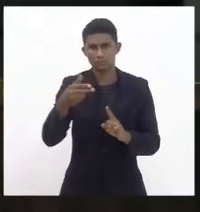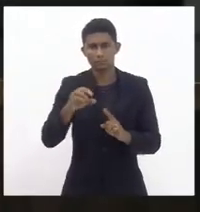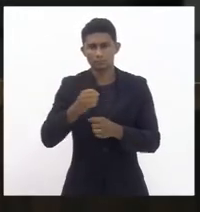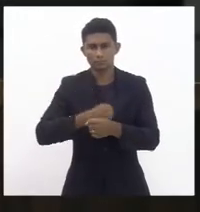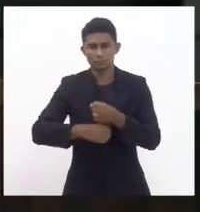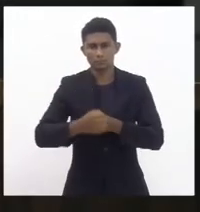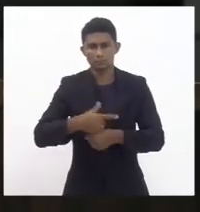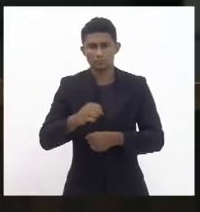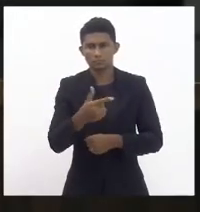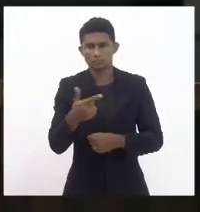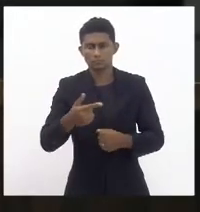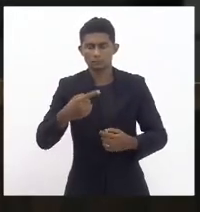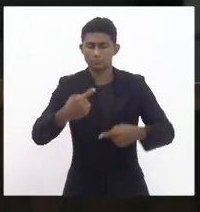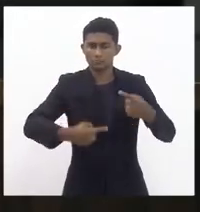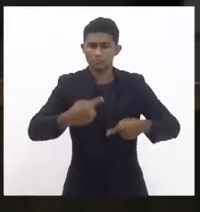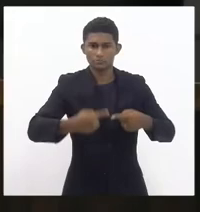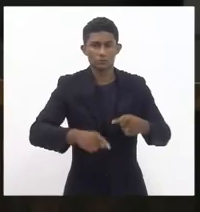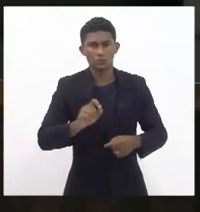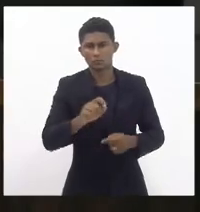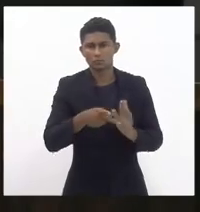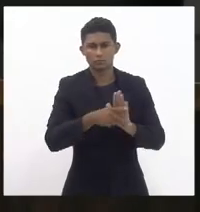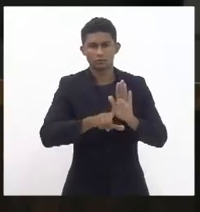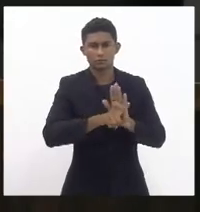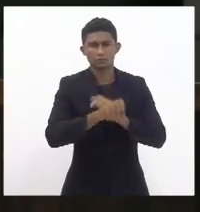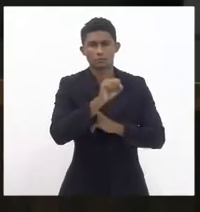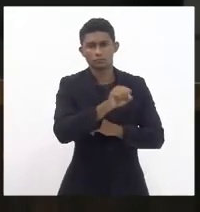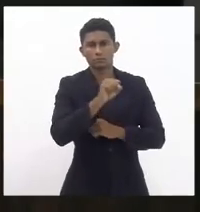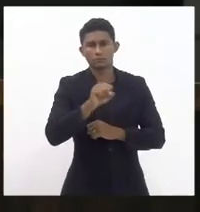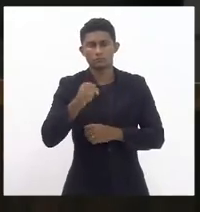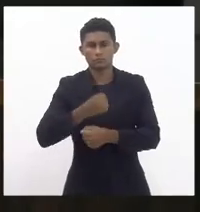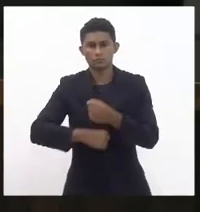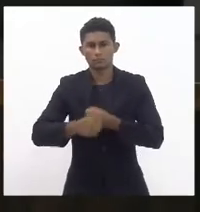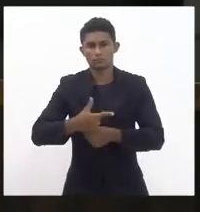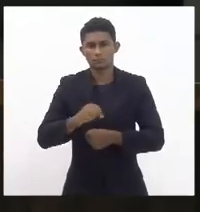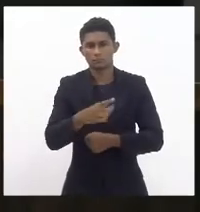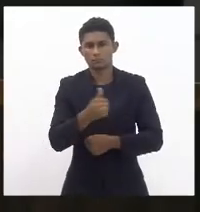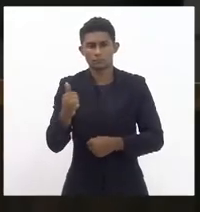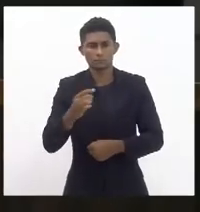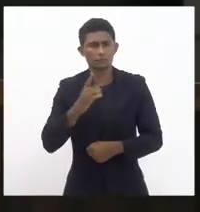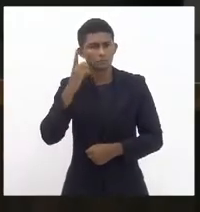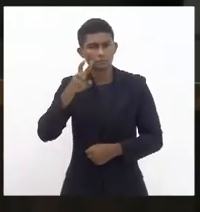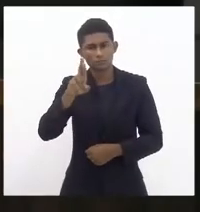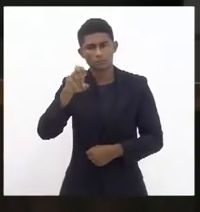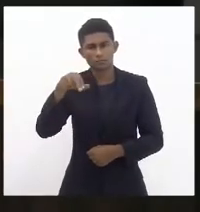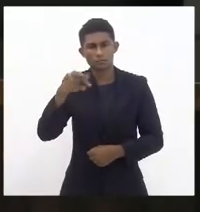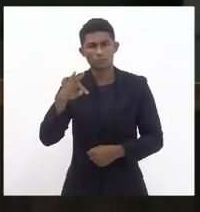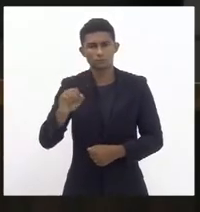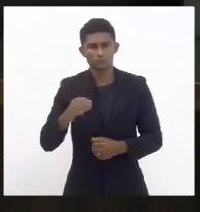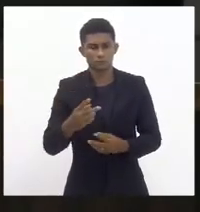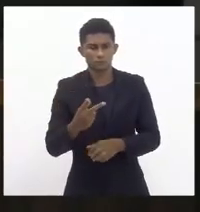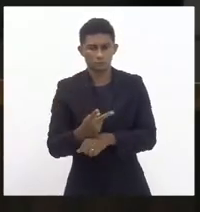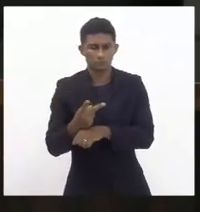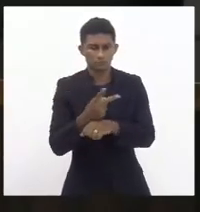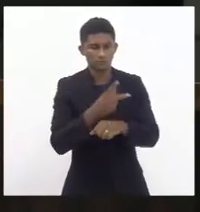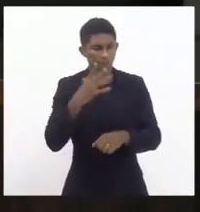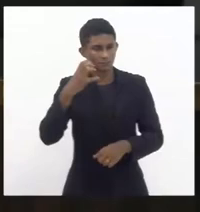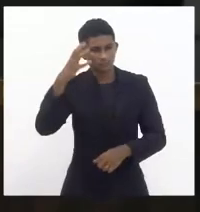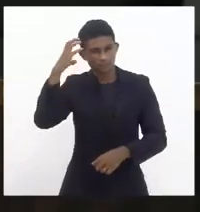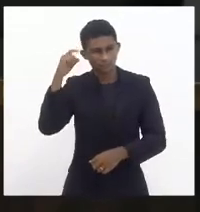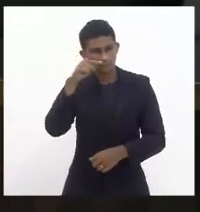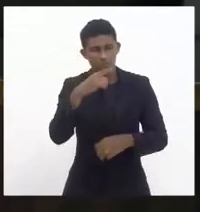implantação de nada em discussão única pode a solução 888 de 21 de autoria deputada Renata Souza concede prêmio Marielle Franco